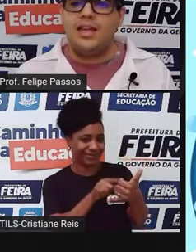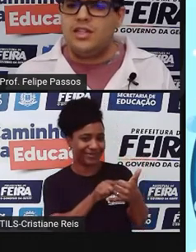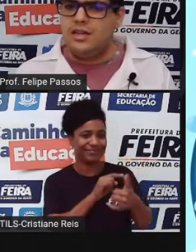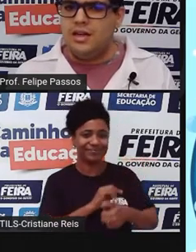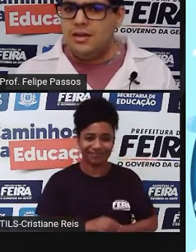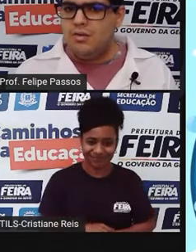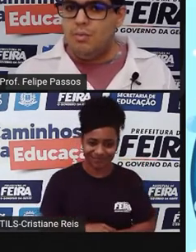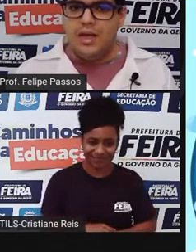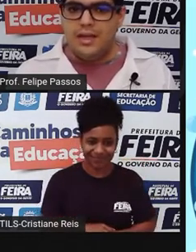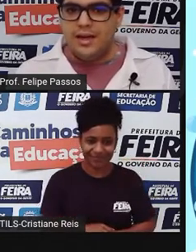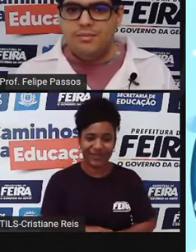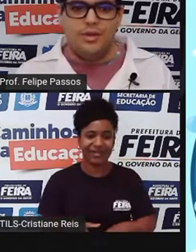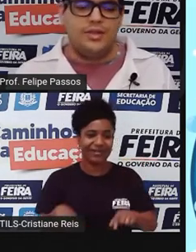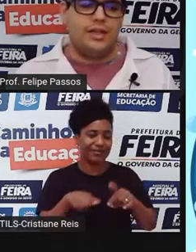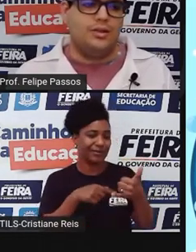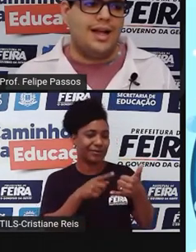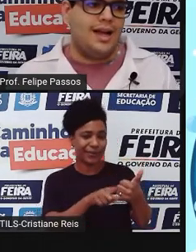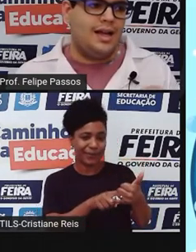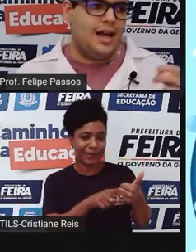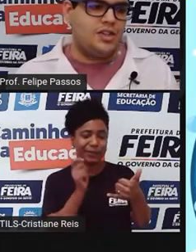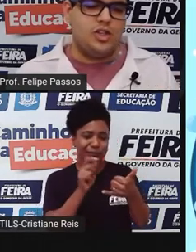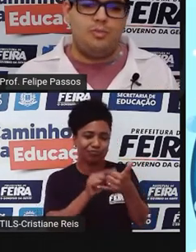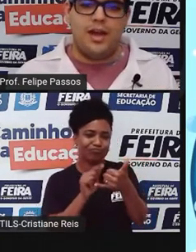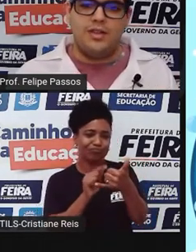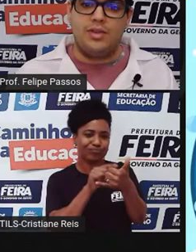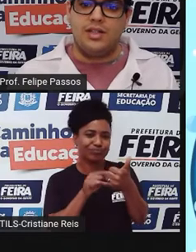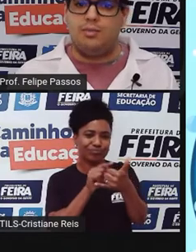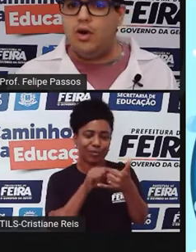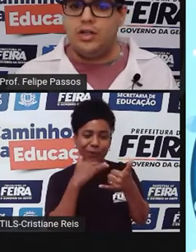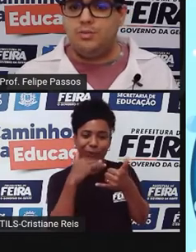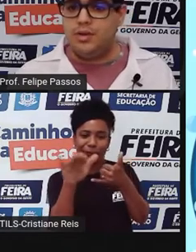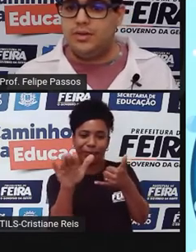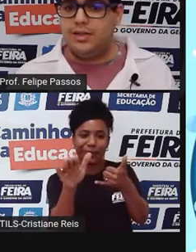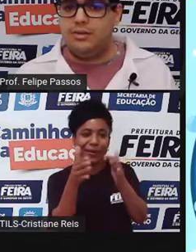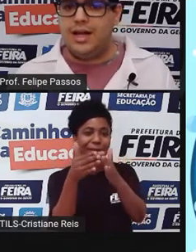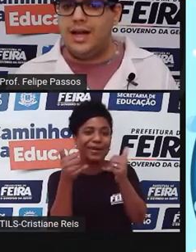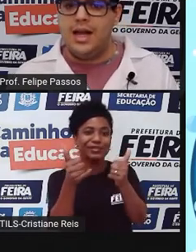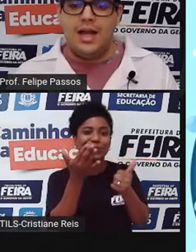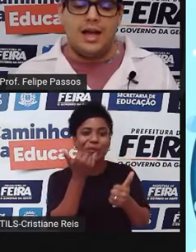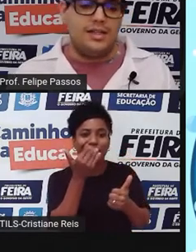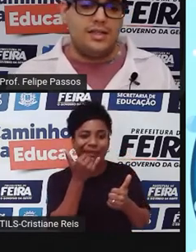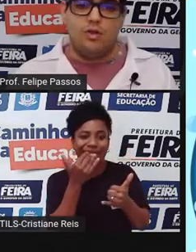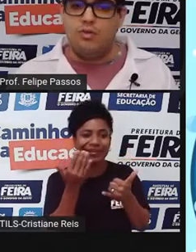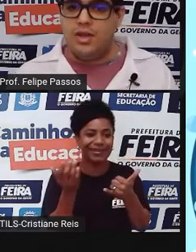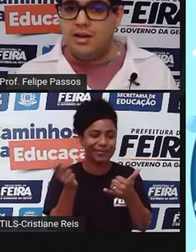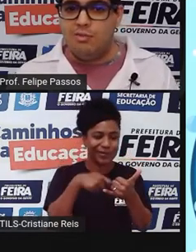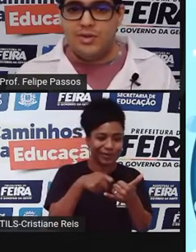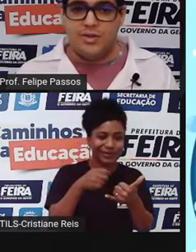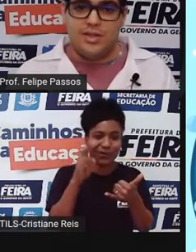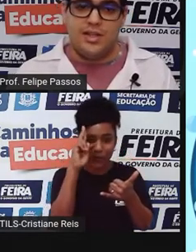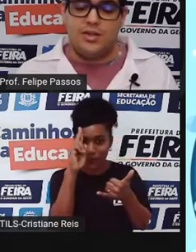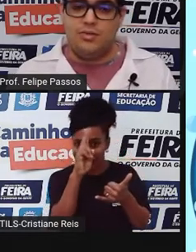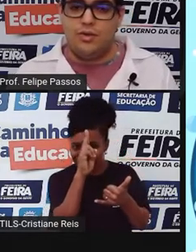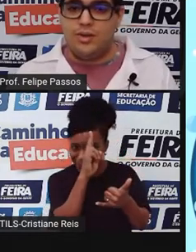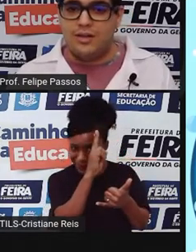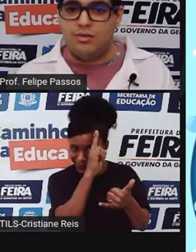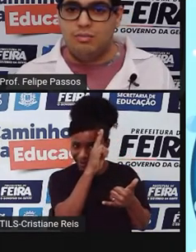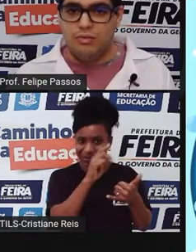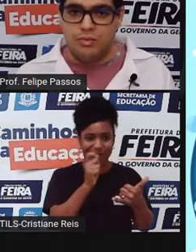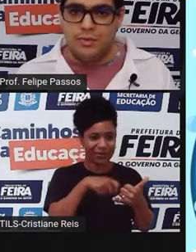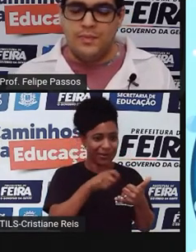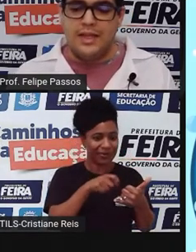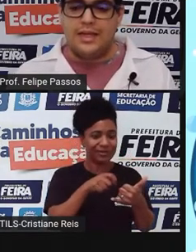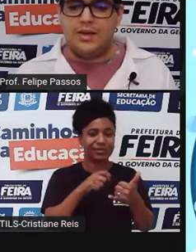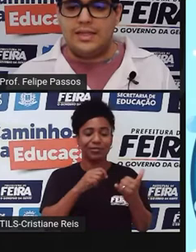gente pede comida pelo celular, a gente pede um transporte pelo celular, a gente se comunica com pessoas que estão do outro